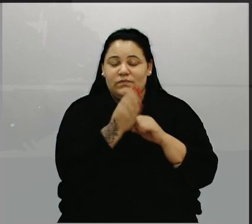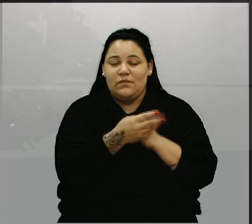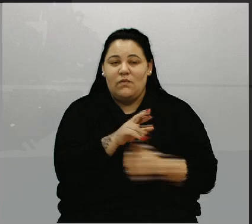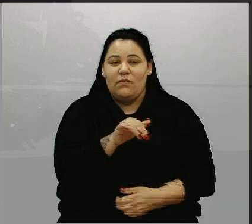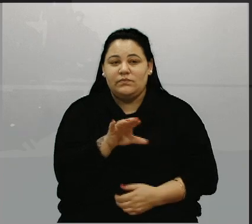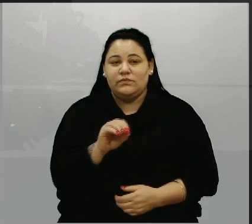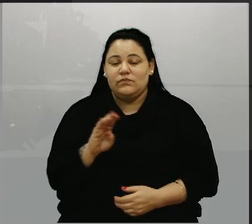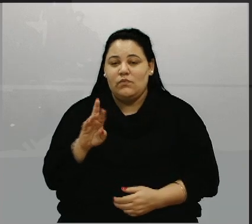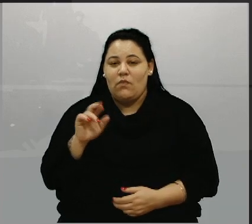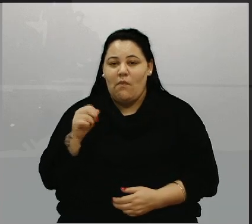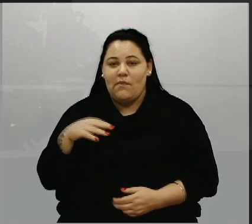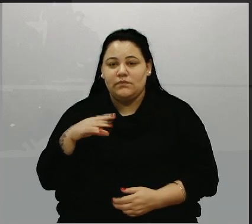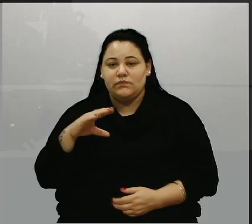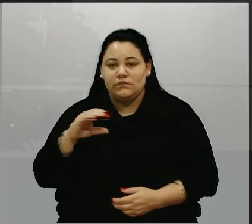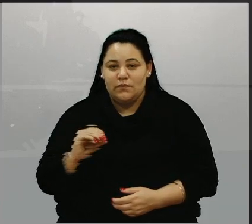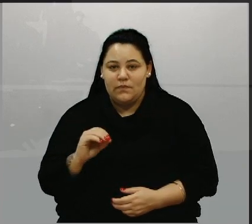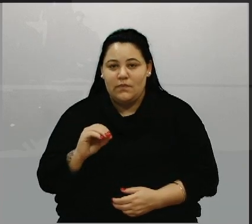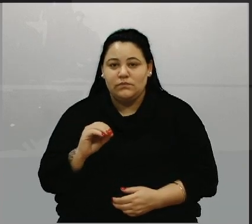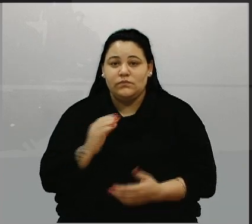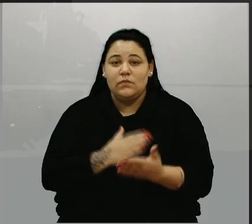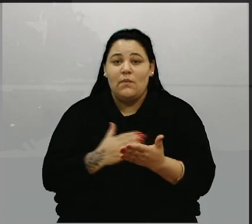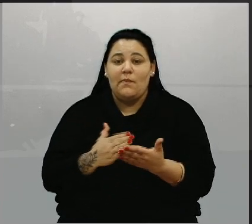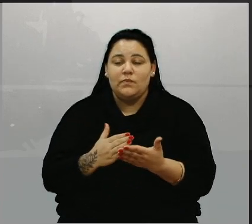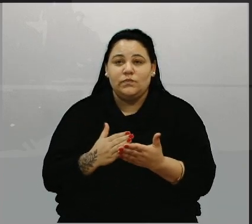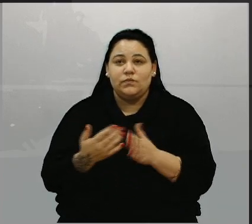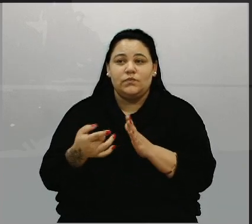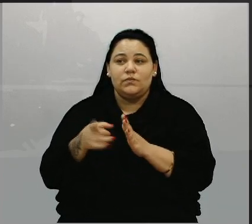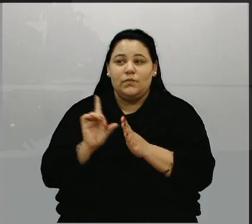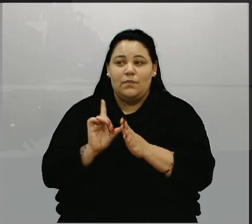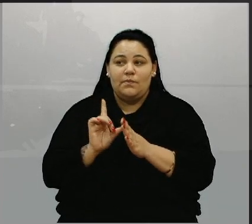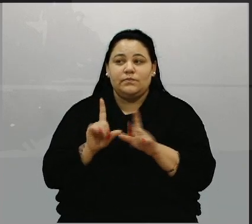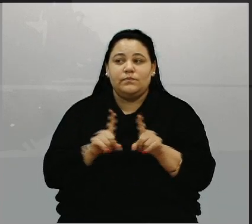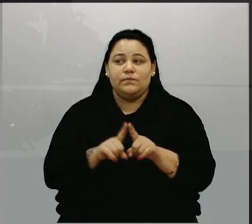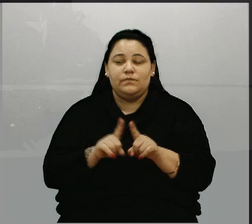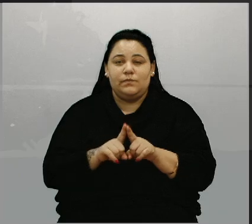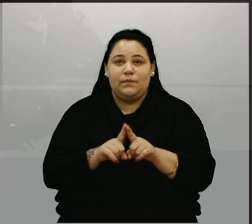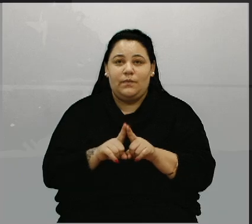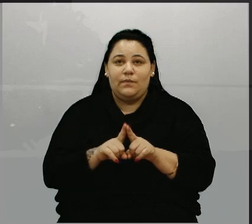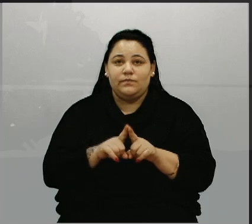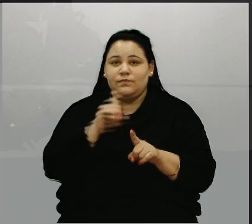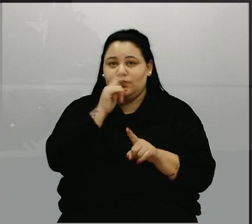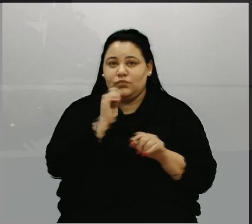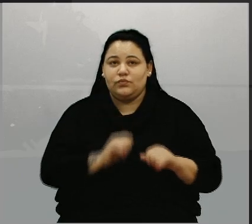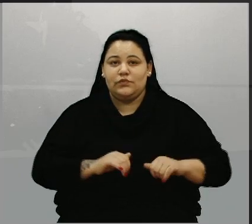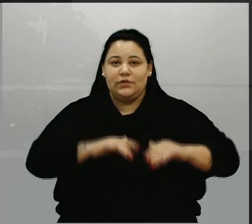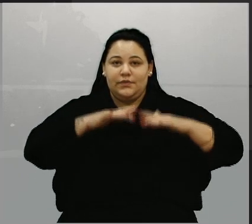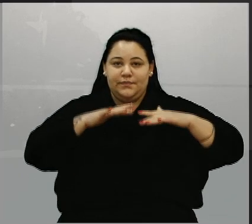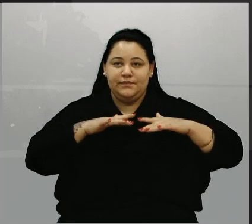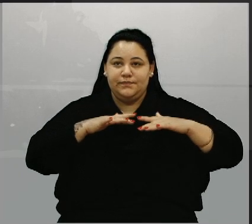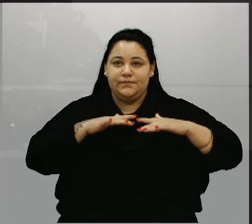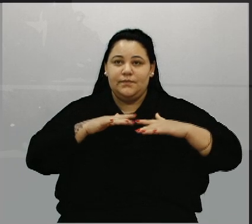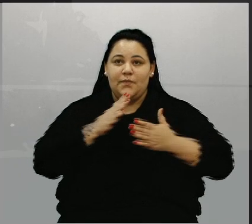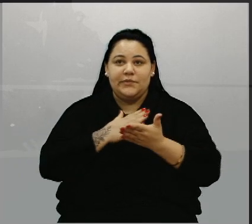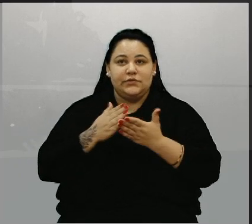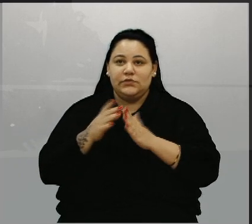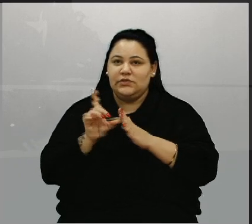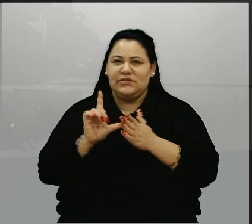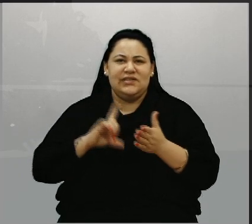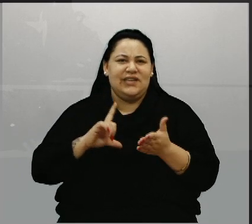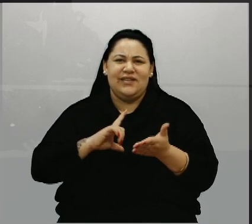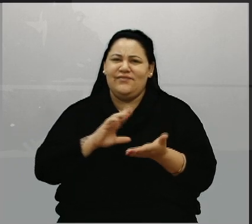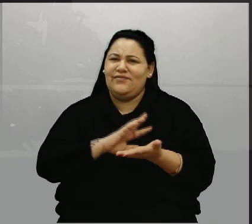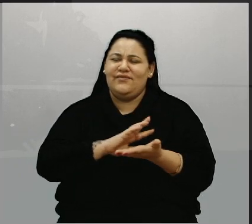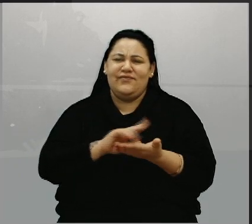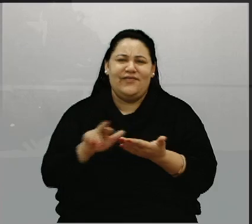né? Uma situação que começou antes, inclusive, dessas enchentes que tomaram conta do Rio Grande do Sul. Pode passar que são vários